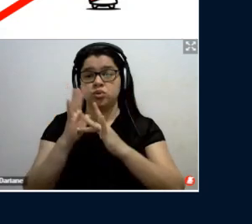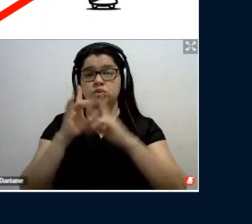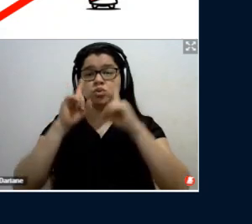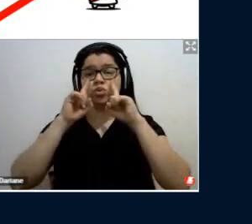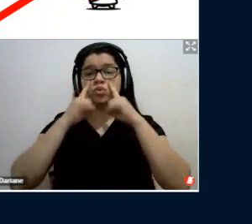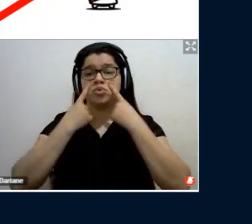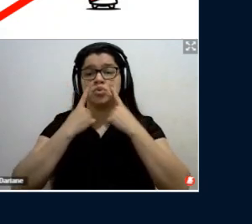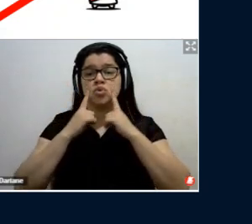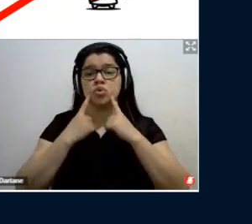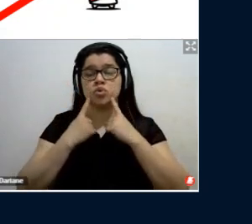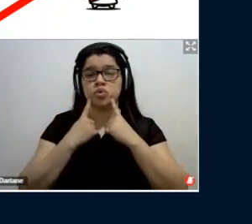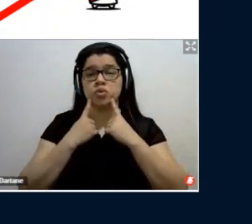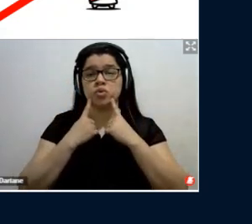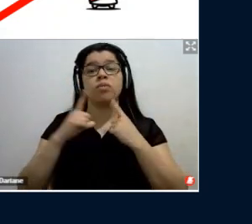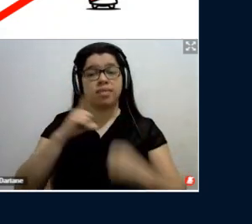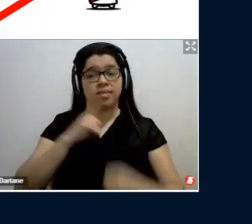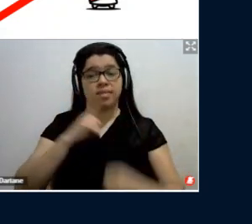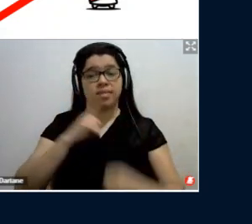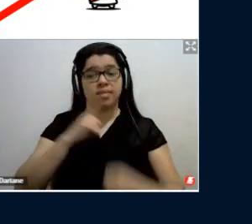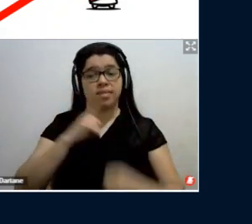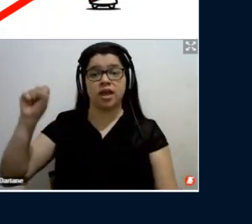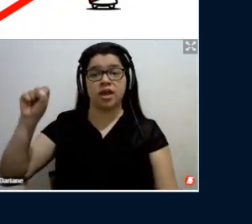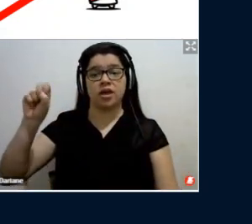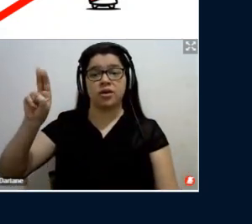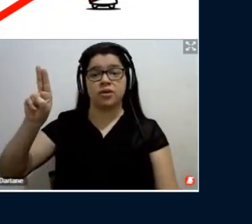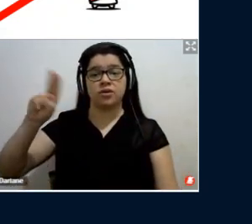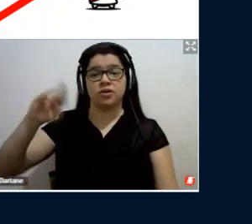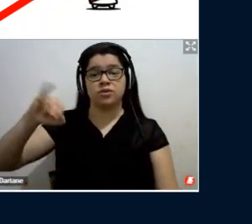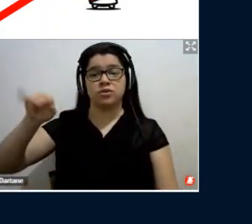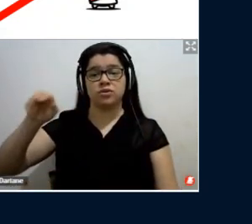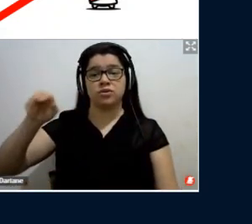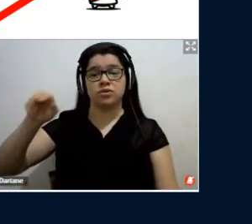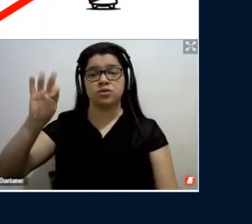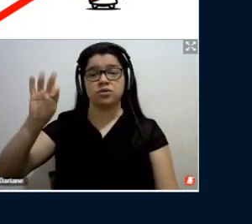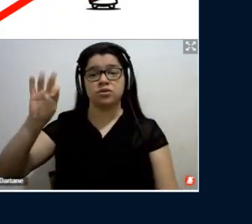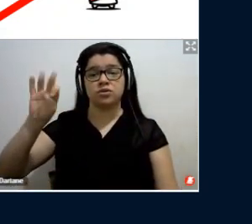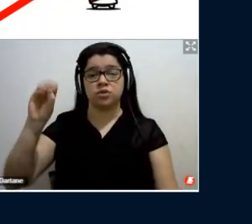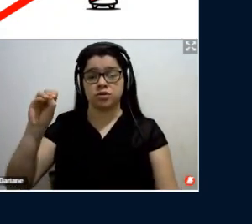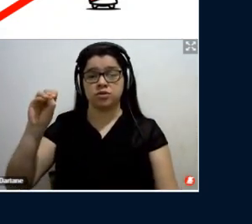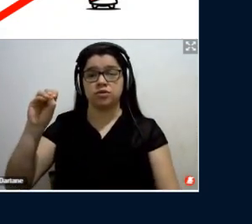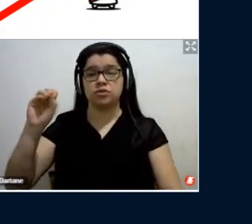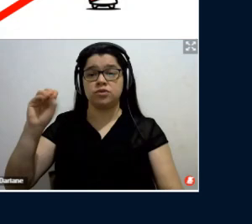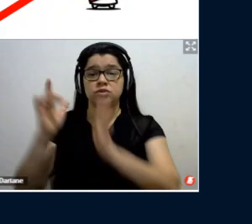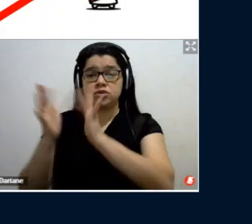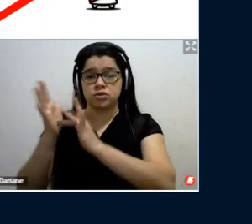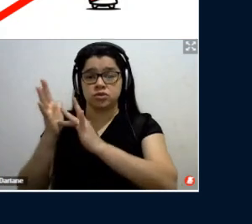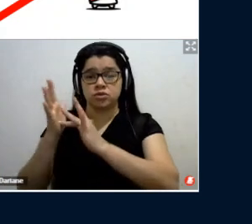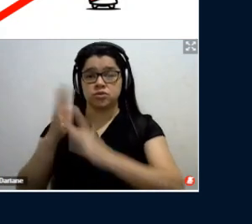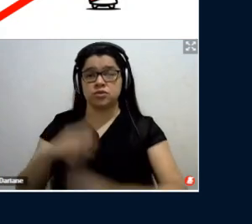sujeito, o predicado. Sujeito, Jesus. E o predicado,